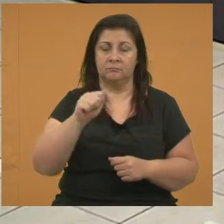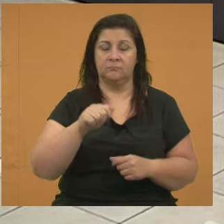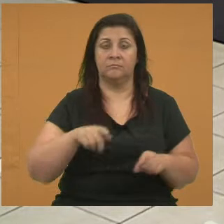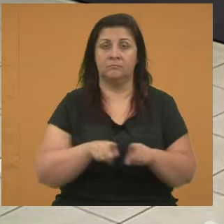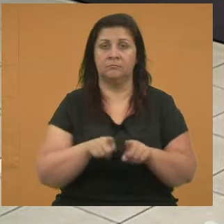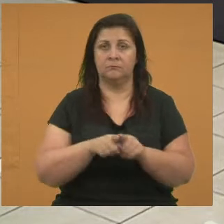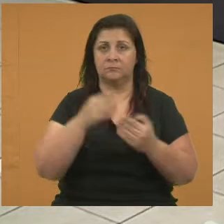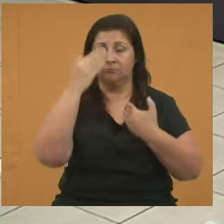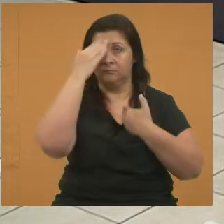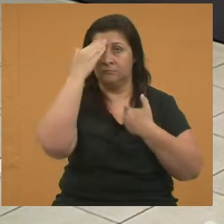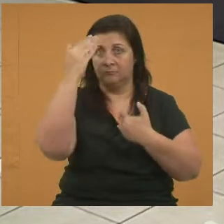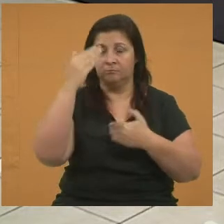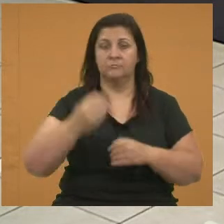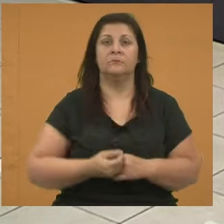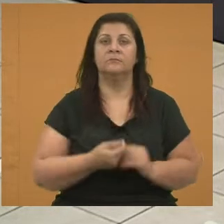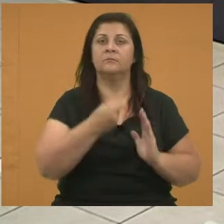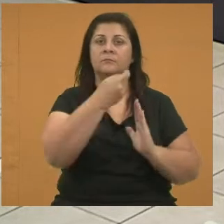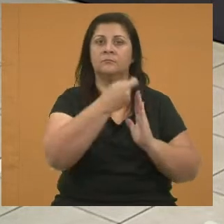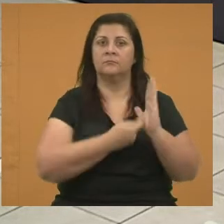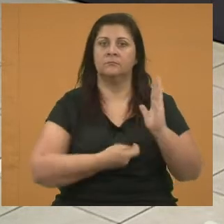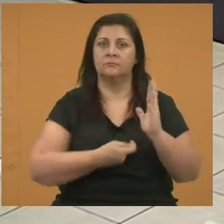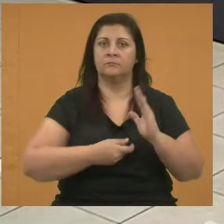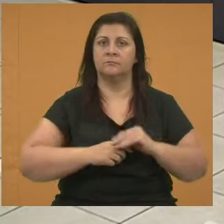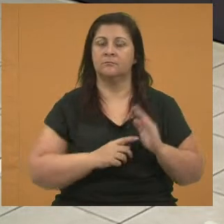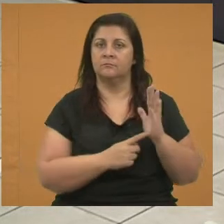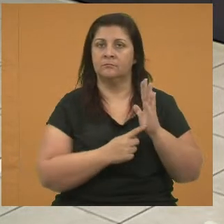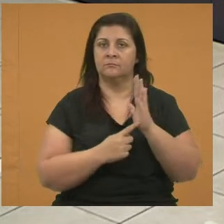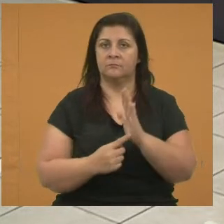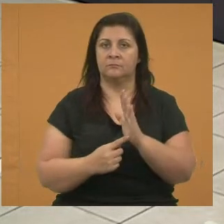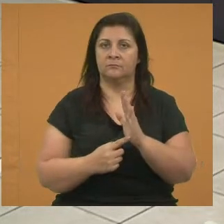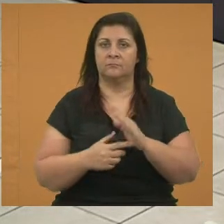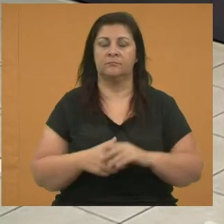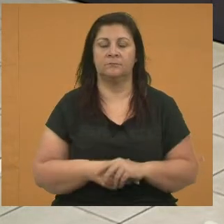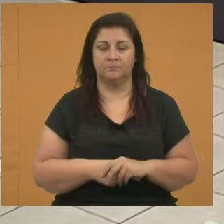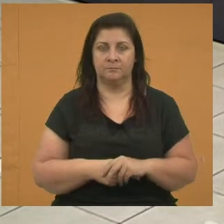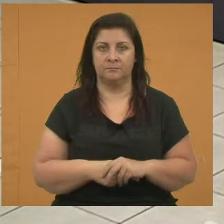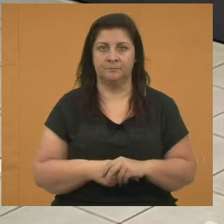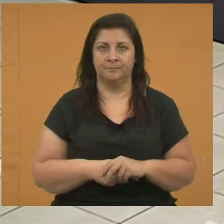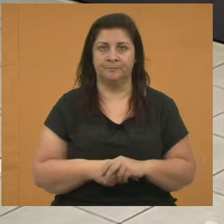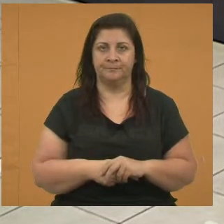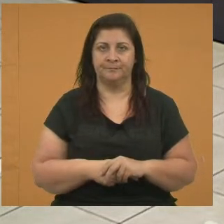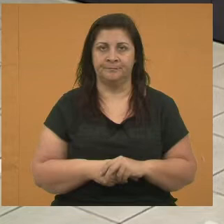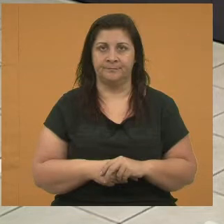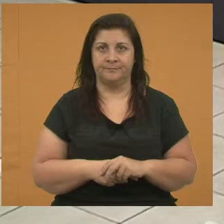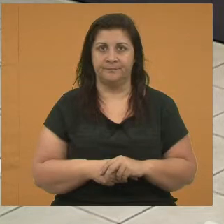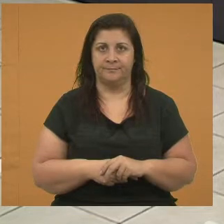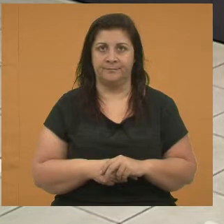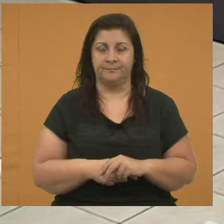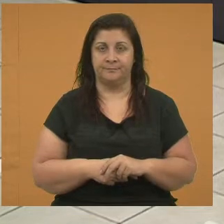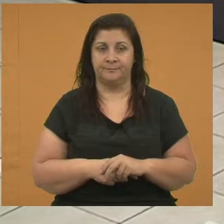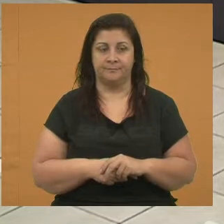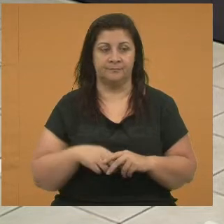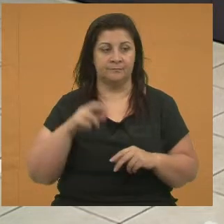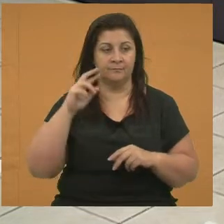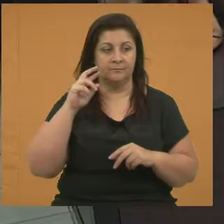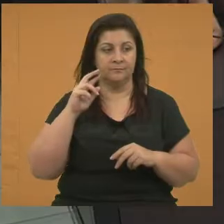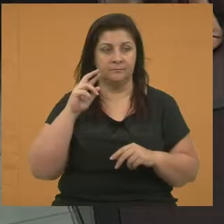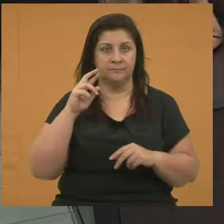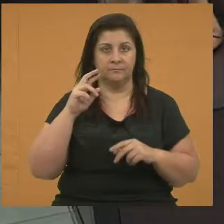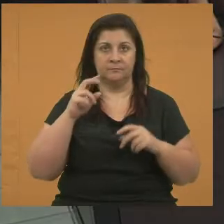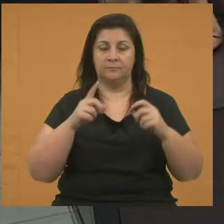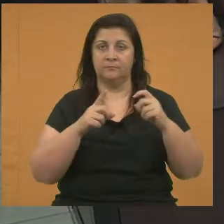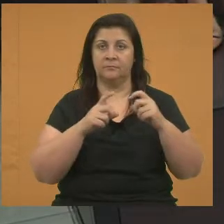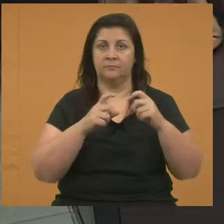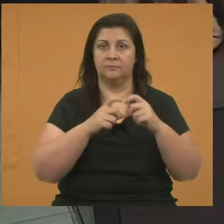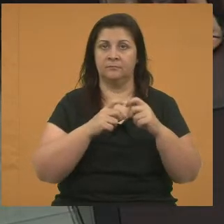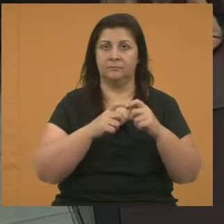também a presença das seguintes autoridades que se apresentaram a este cerimonial: senhor Dr. Jaime